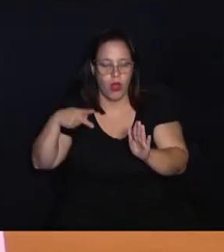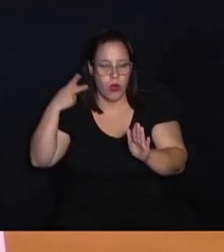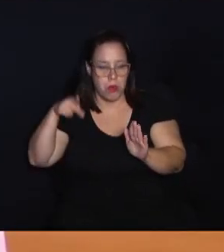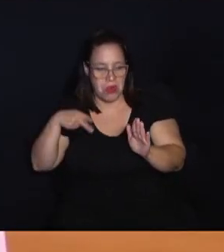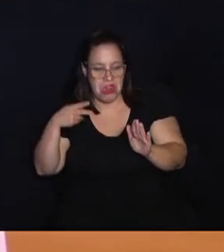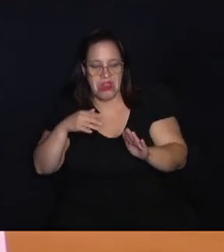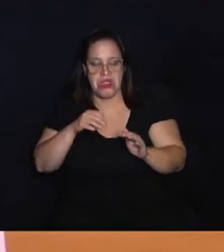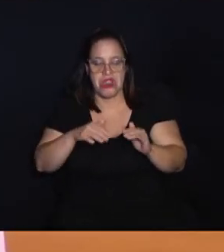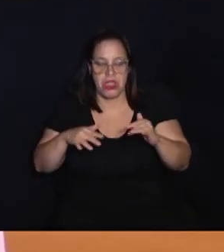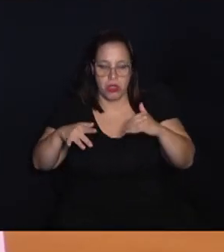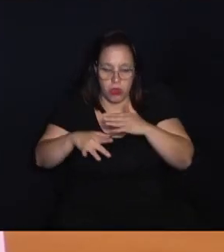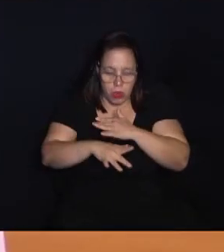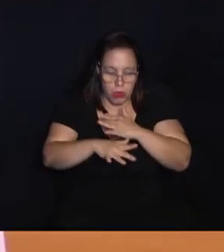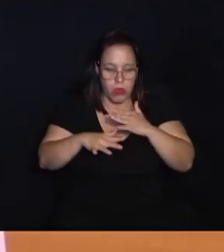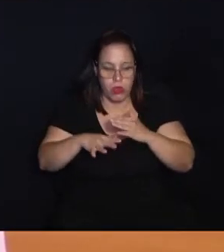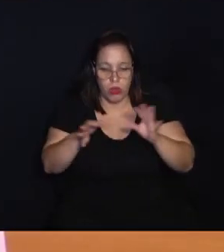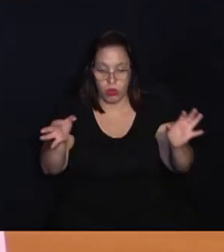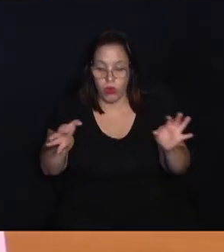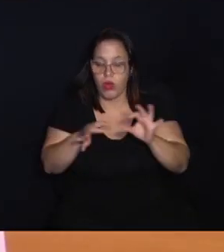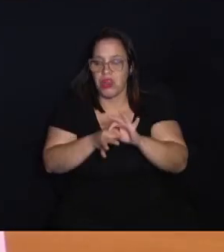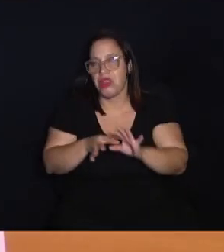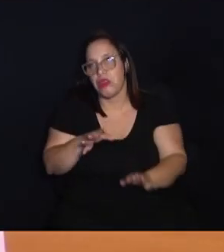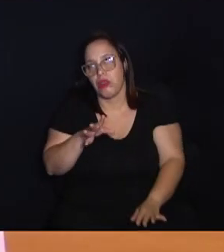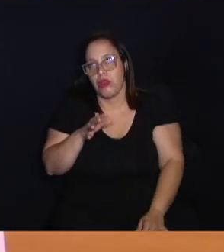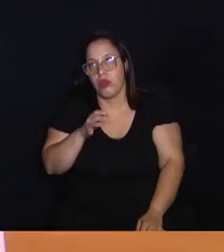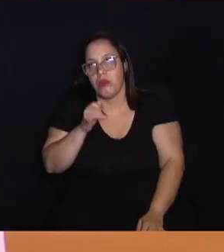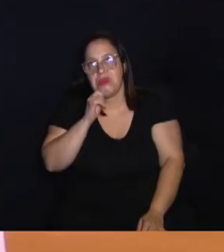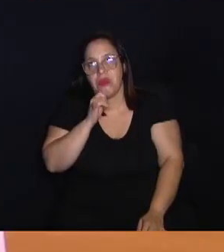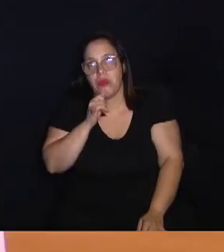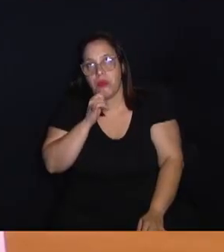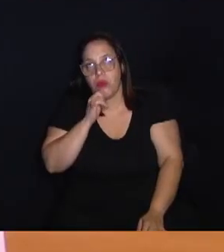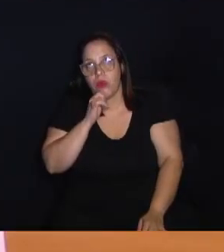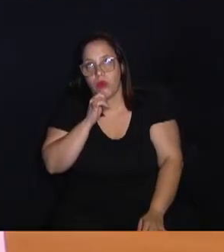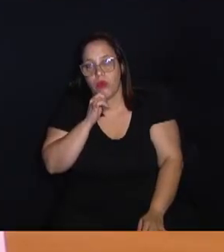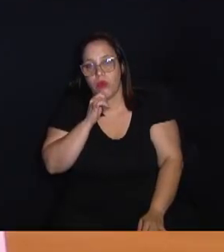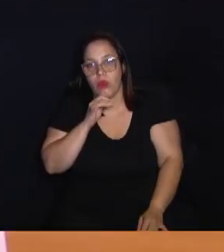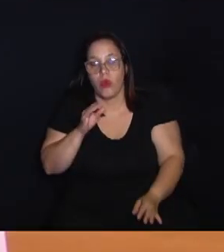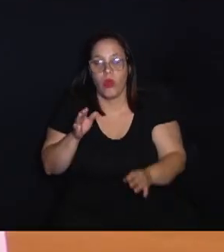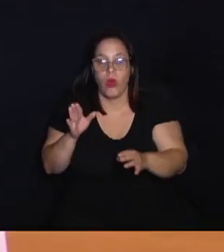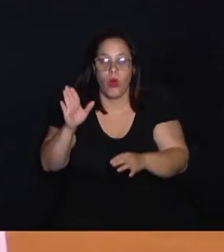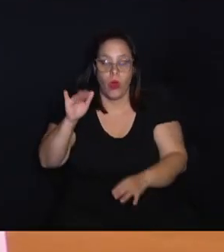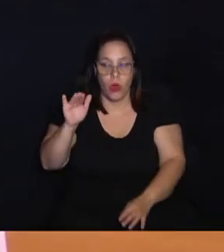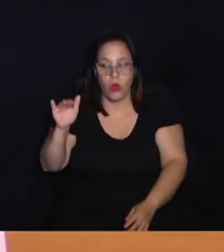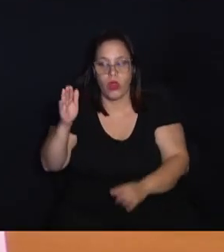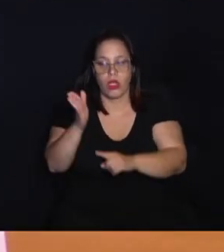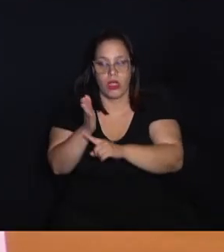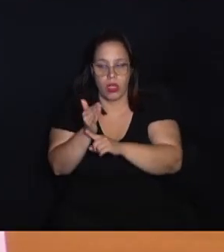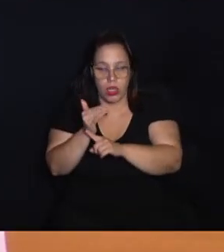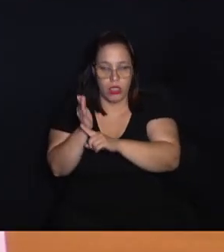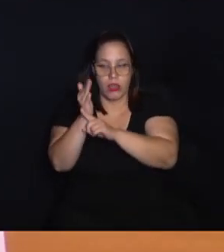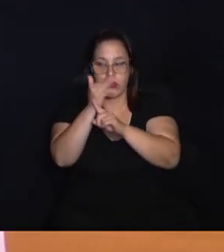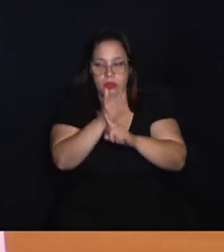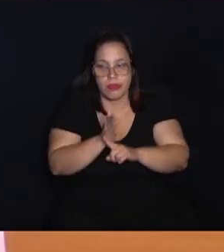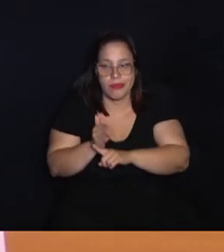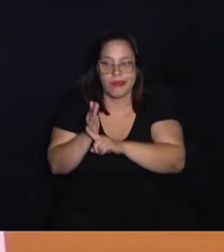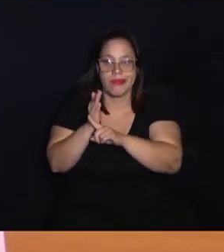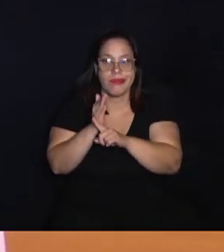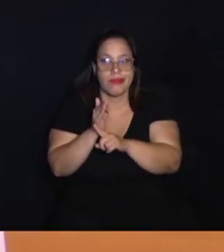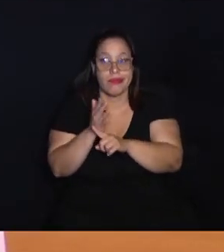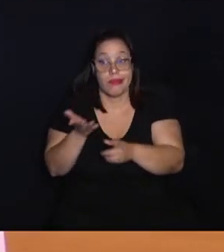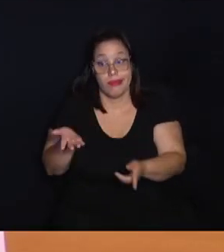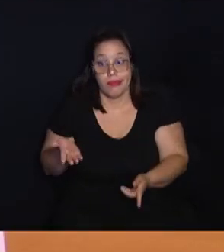urbanas, às vezes está coligado também com ciências e tecnologia, muitas vezes tem a